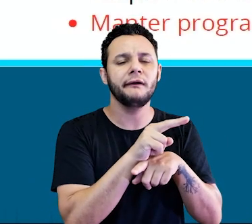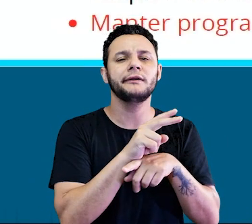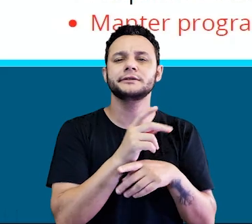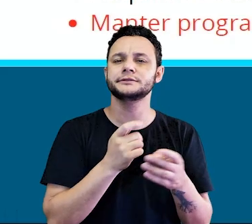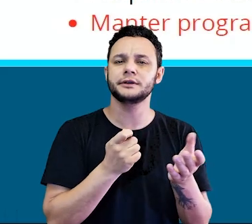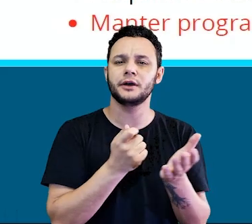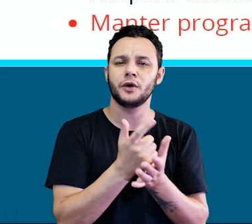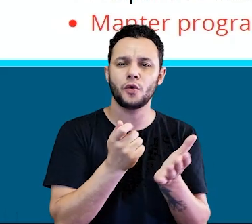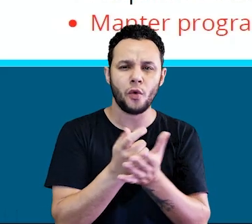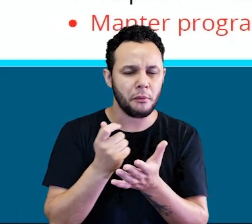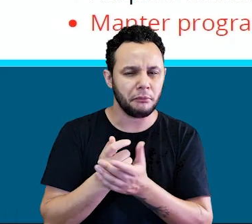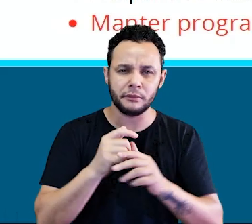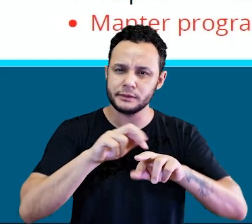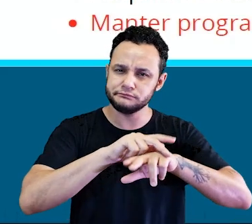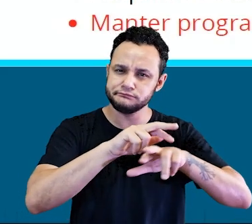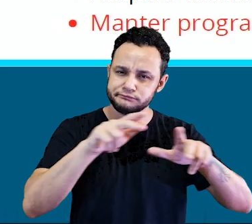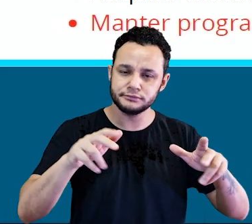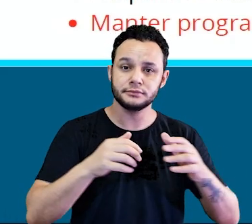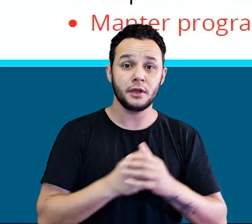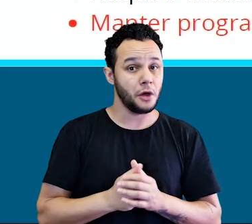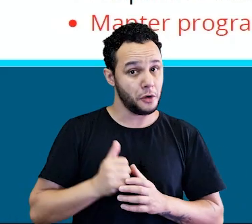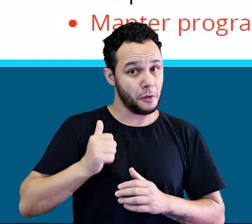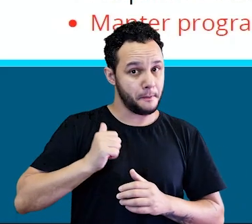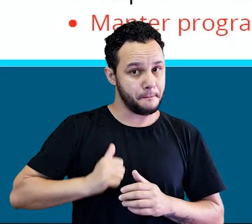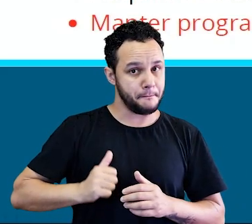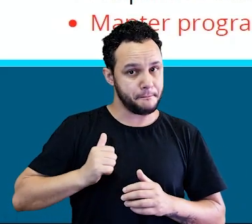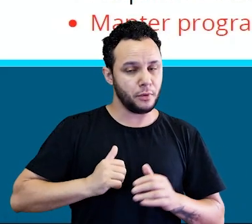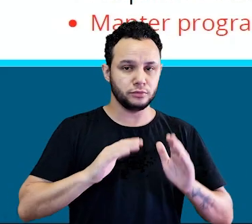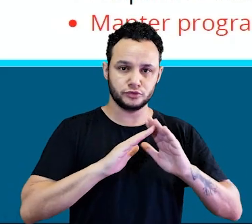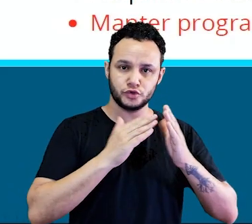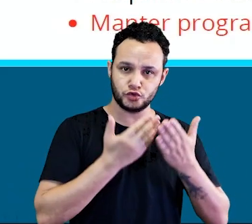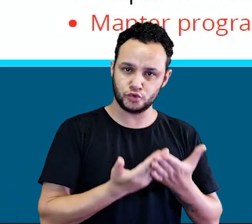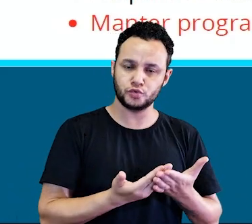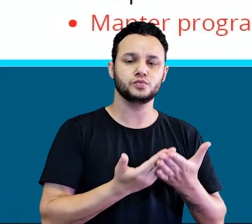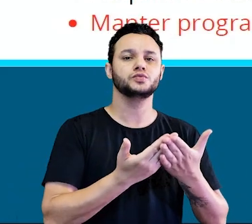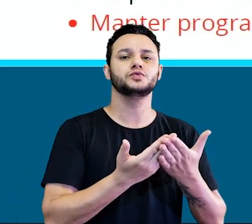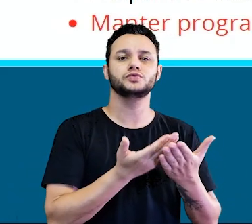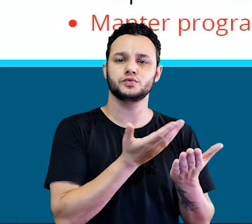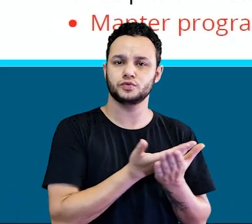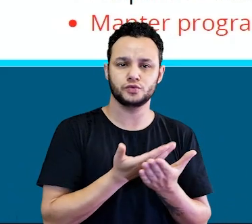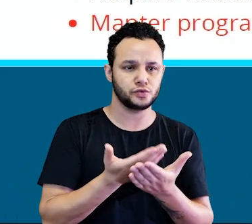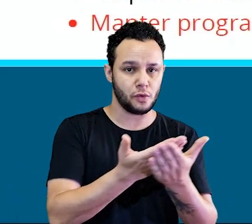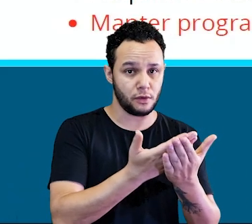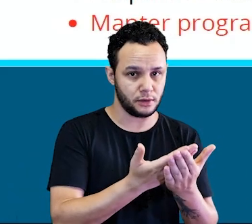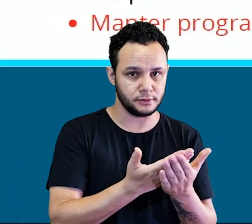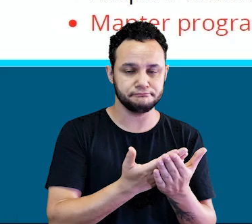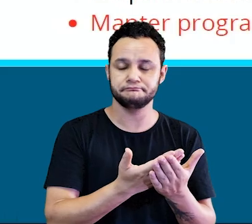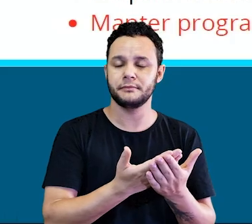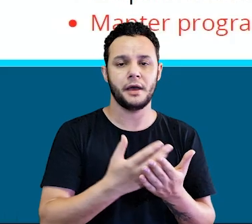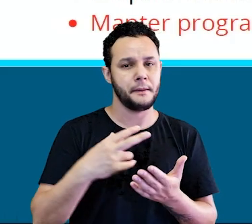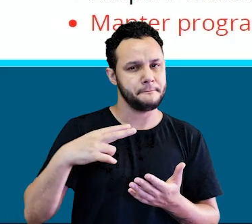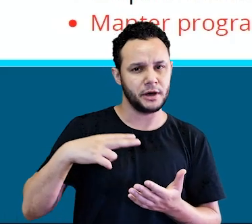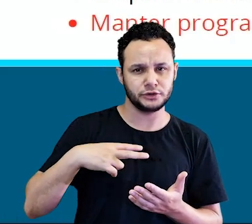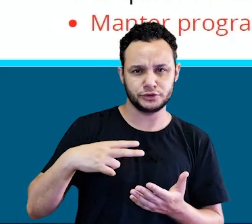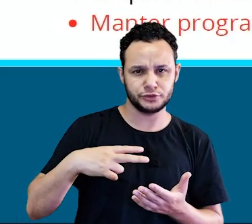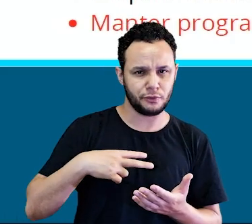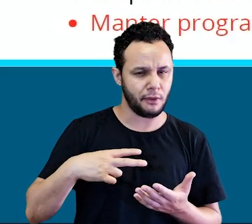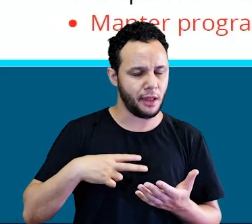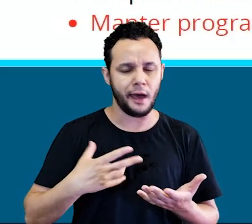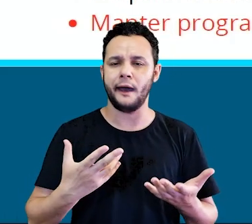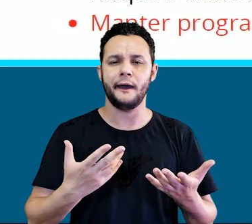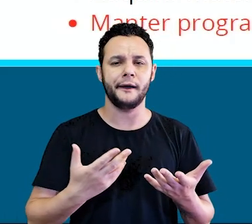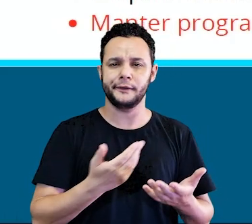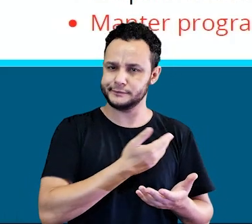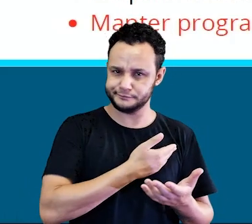vigilância, aquisição de materiais, conceder bolsas de estudos também para escolas públicas ou privadas, adquirir material didático